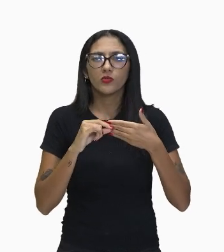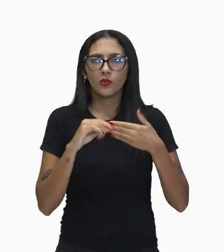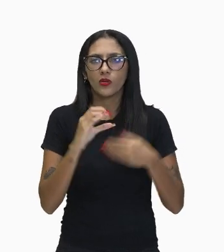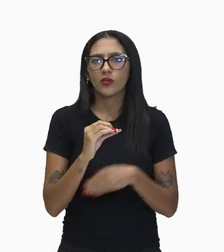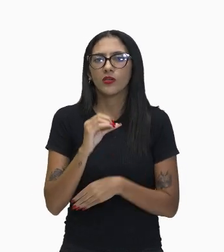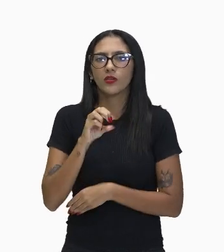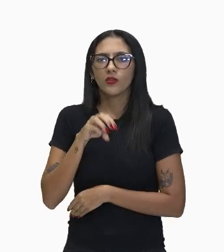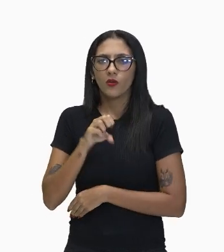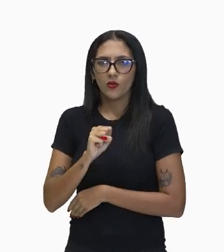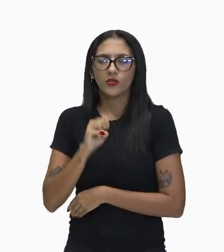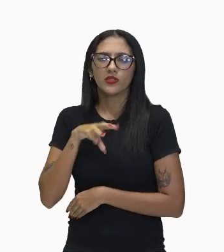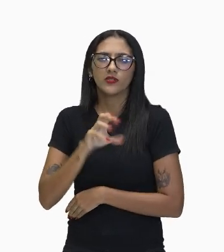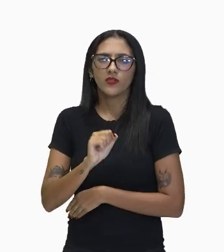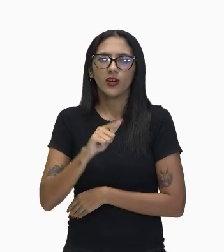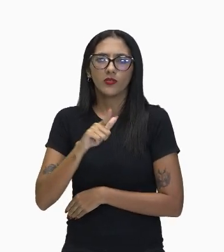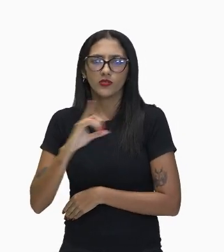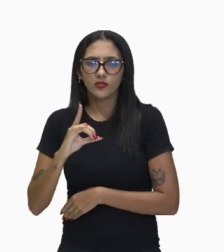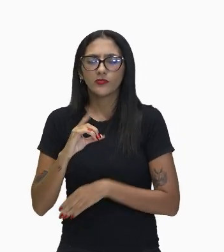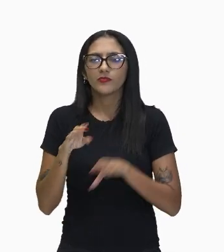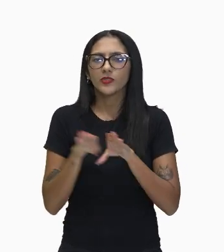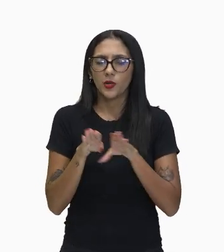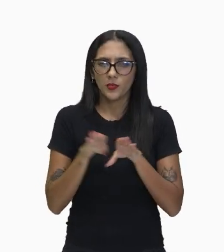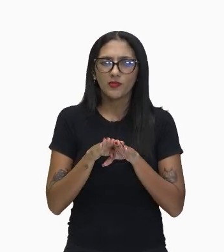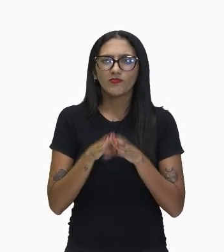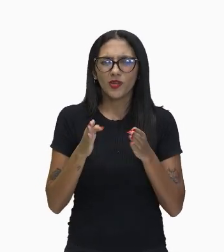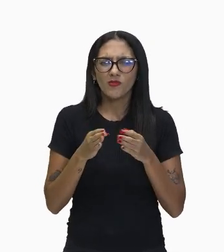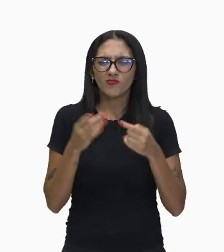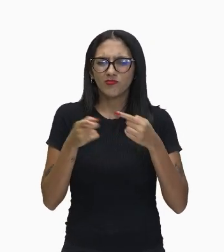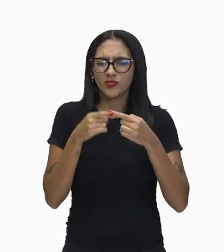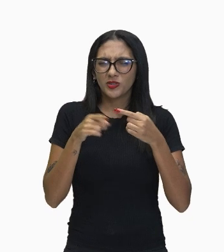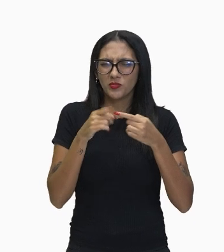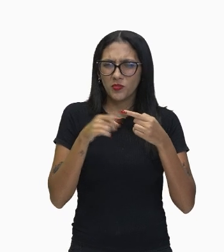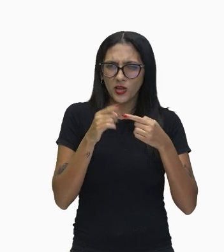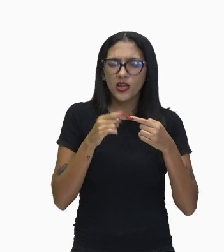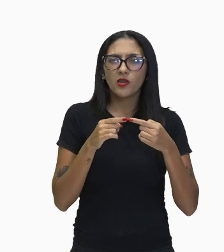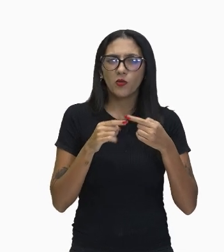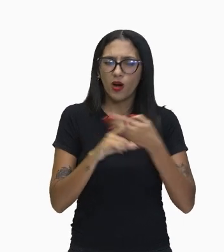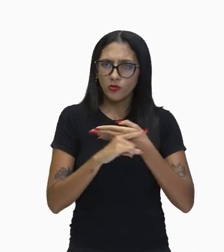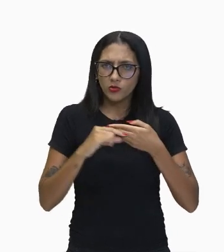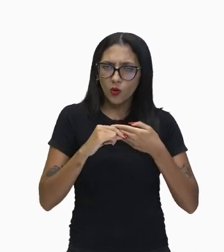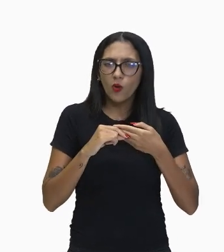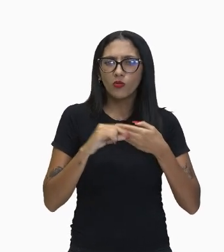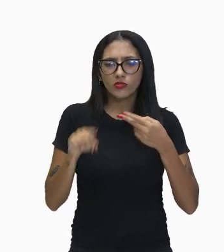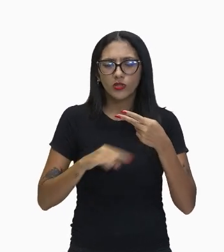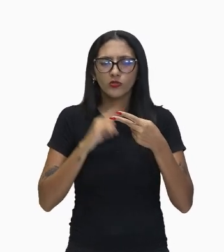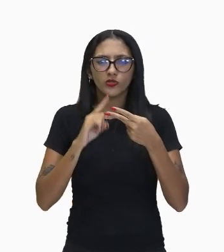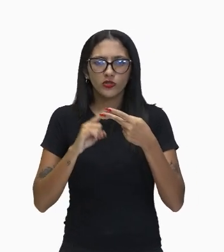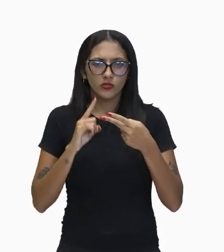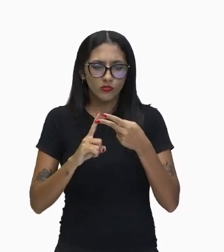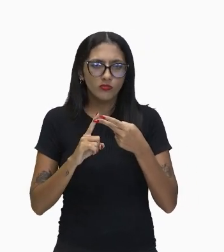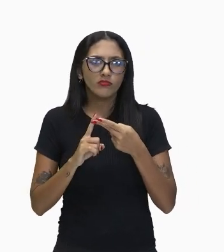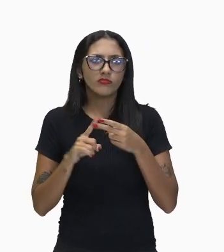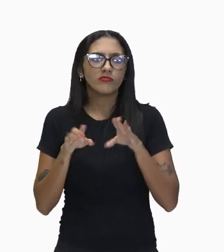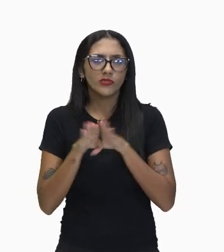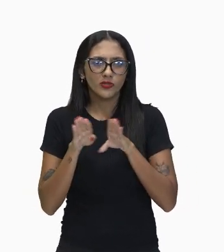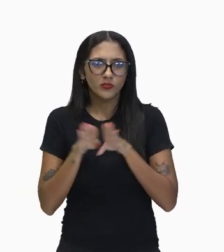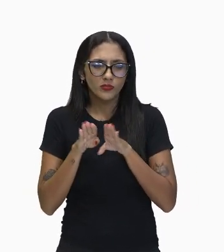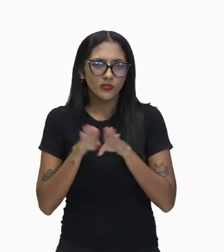primeiro manifesto foi publicado por Oswald, aí os verde-amarelos, né, o